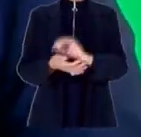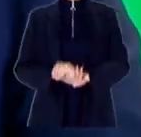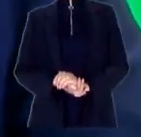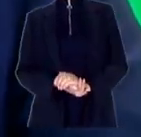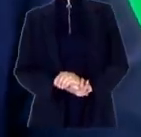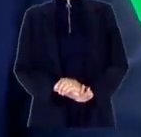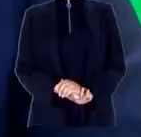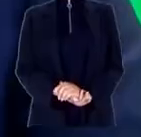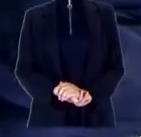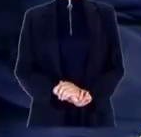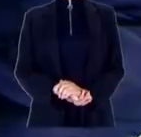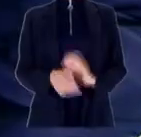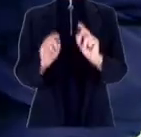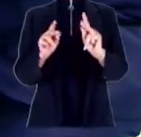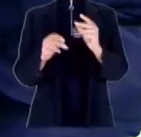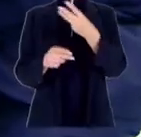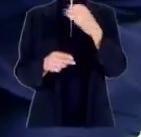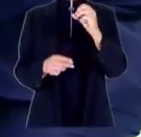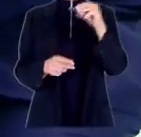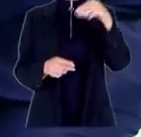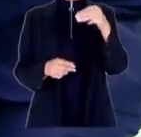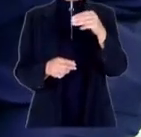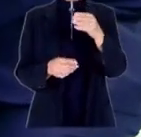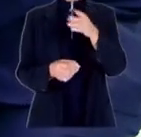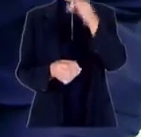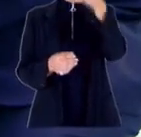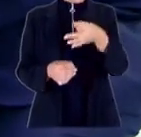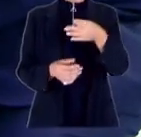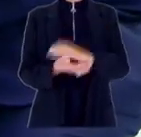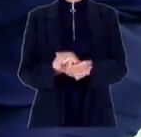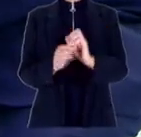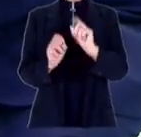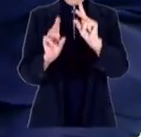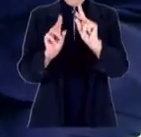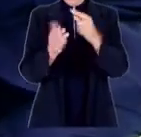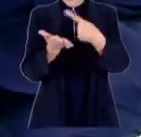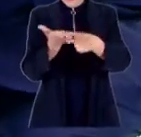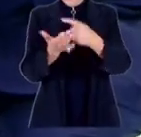suas considerações finais tá bom 30 minutos cravado Obrigado